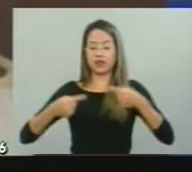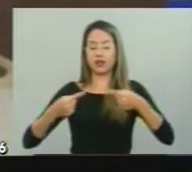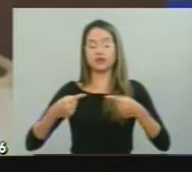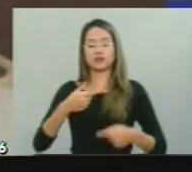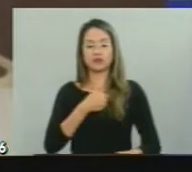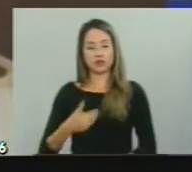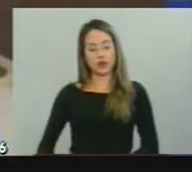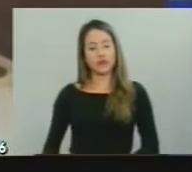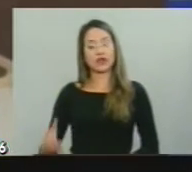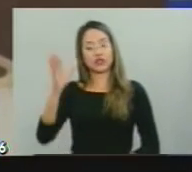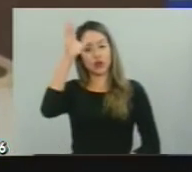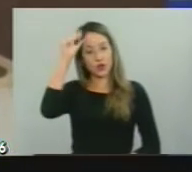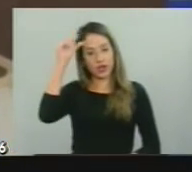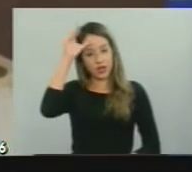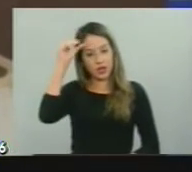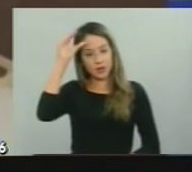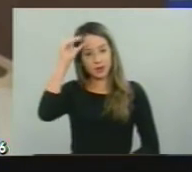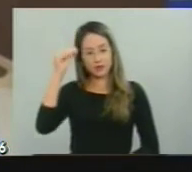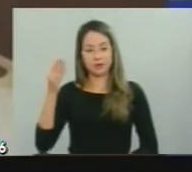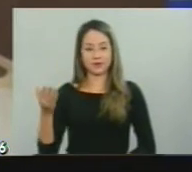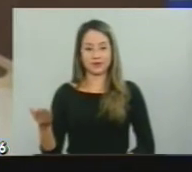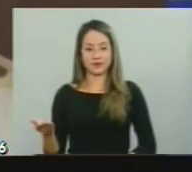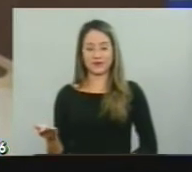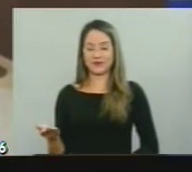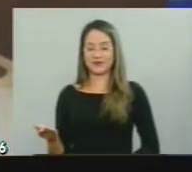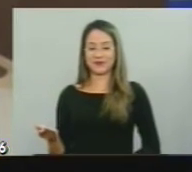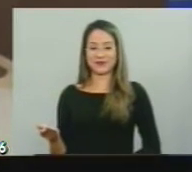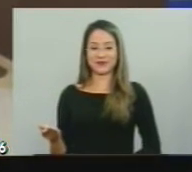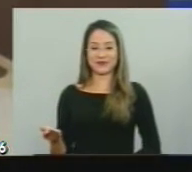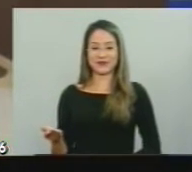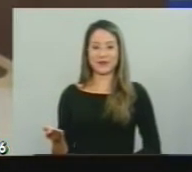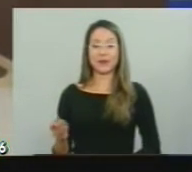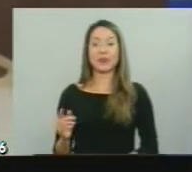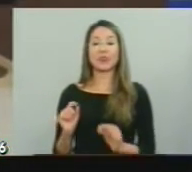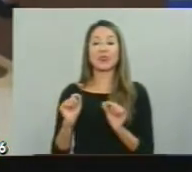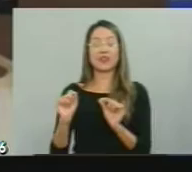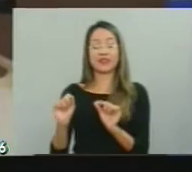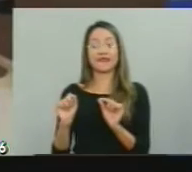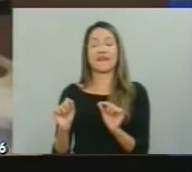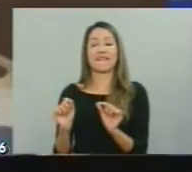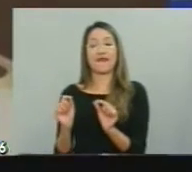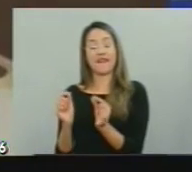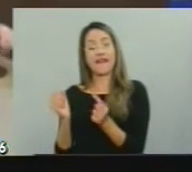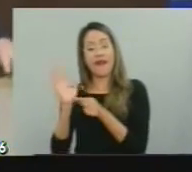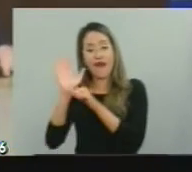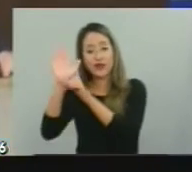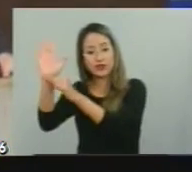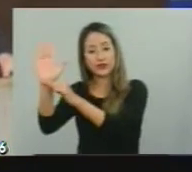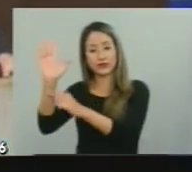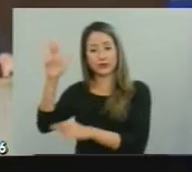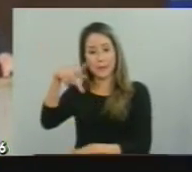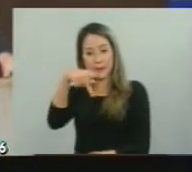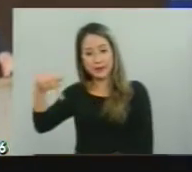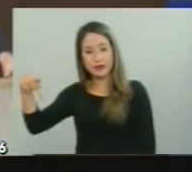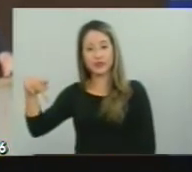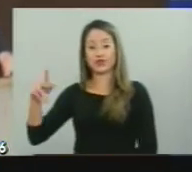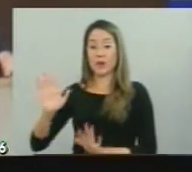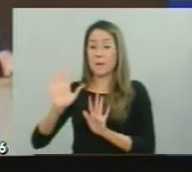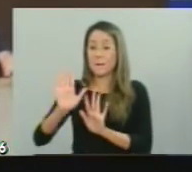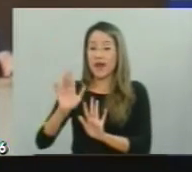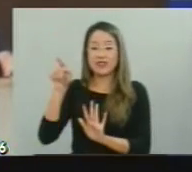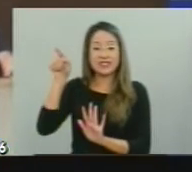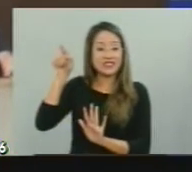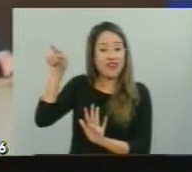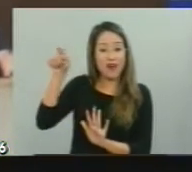governador Camilo, ele se solidariza politicamente com a sua presidente, ele implementa uma